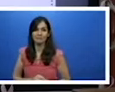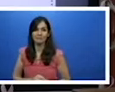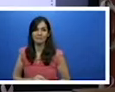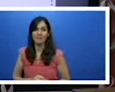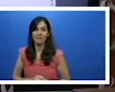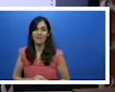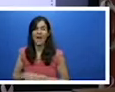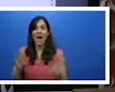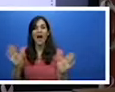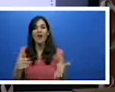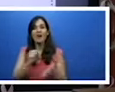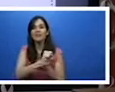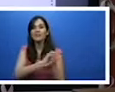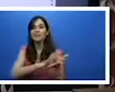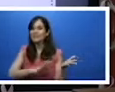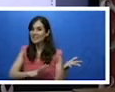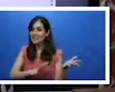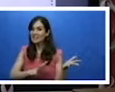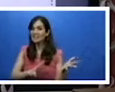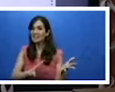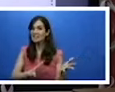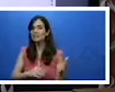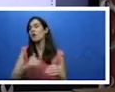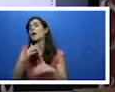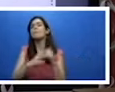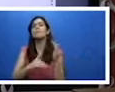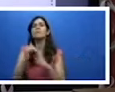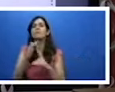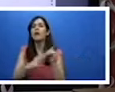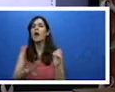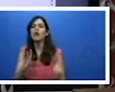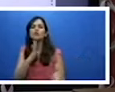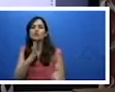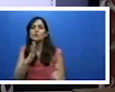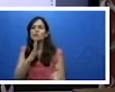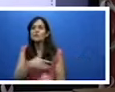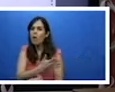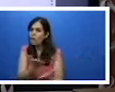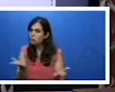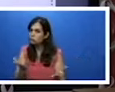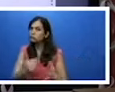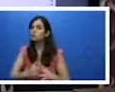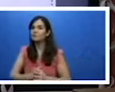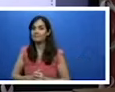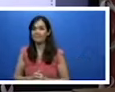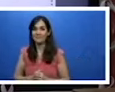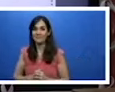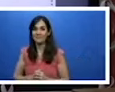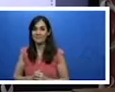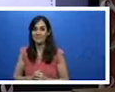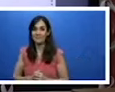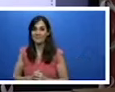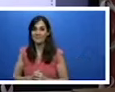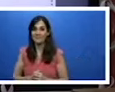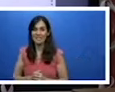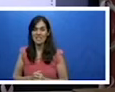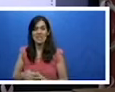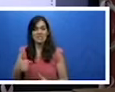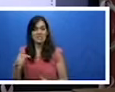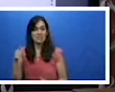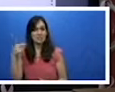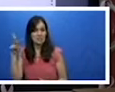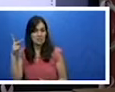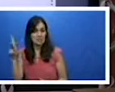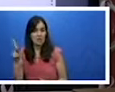Vamos para a atividade? Vamos colocar em prática os conhecimentos dessa videoaula. Seu